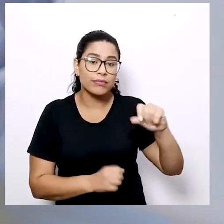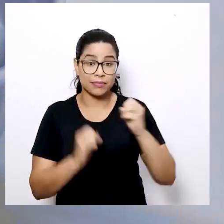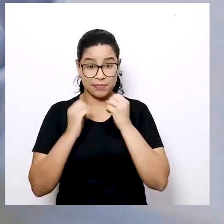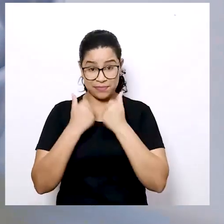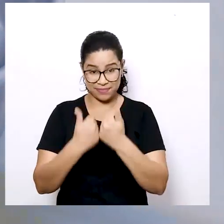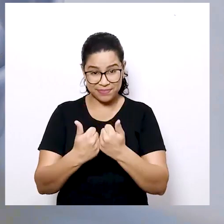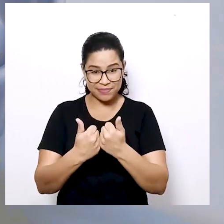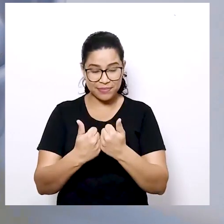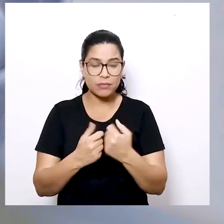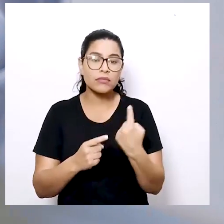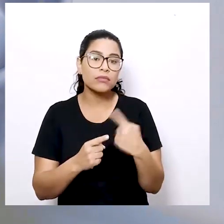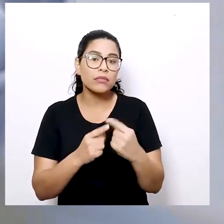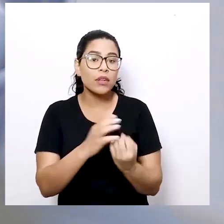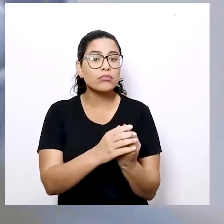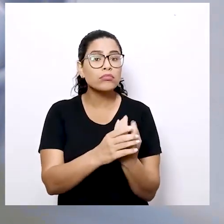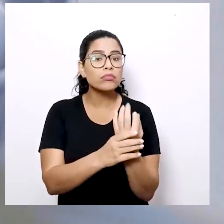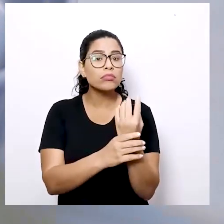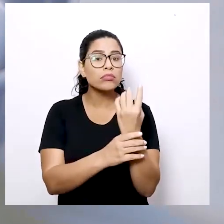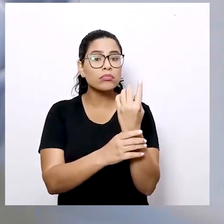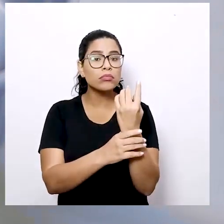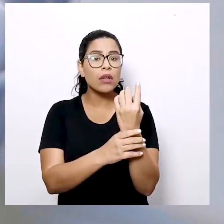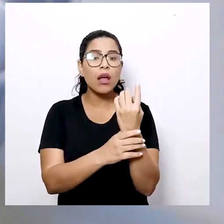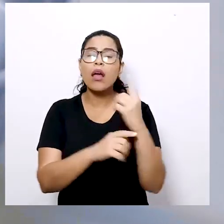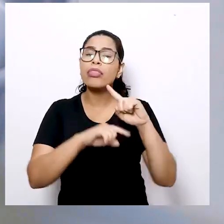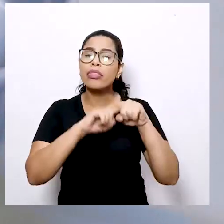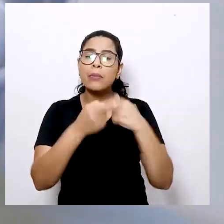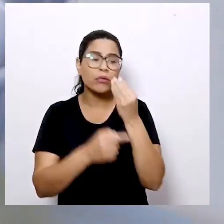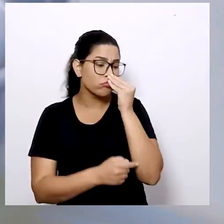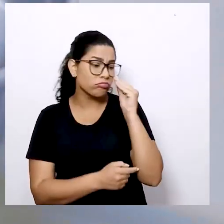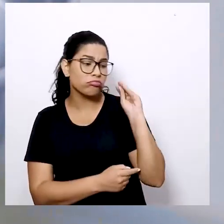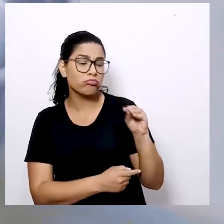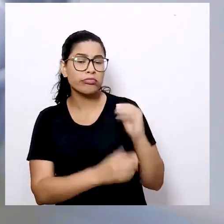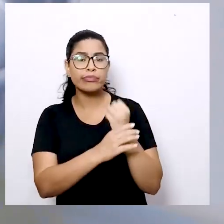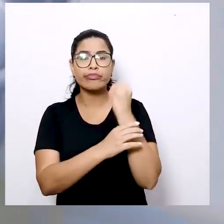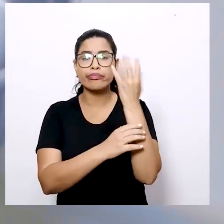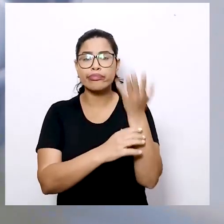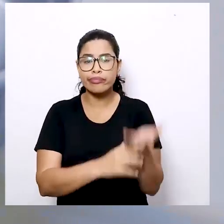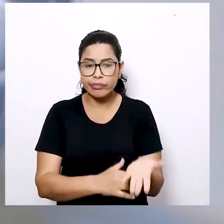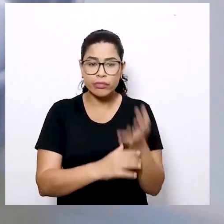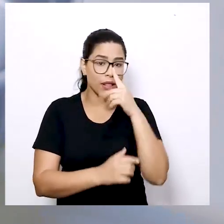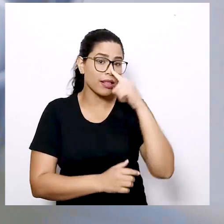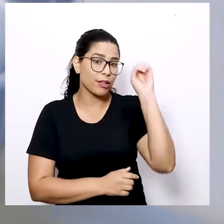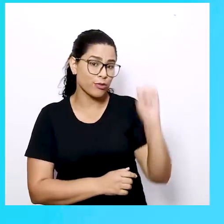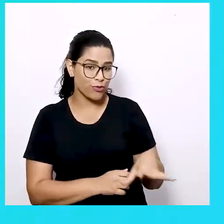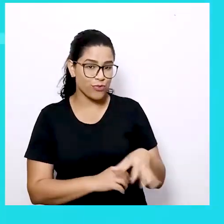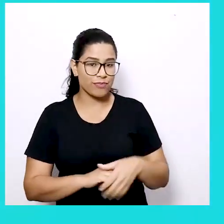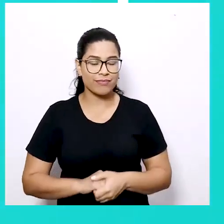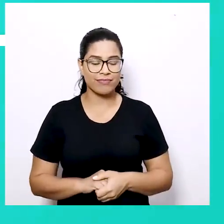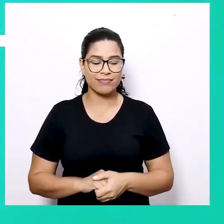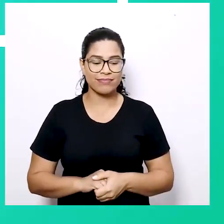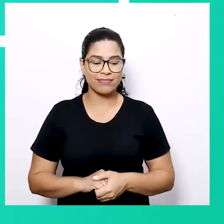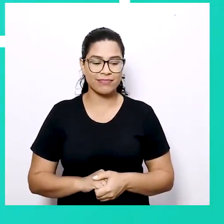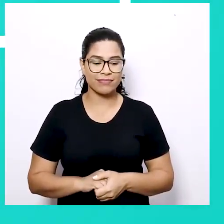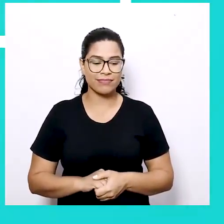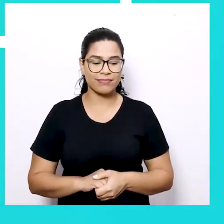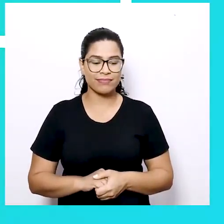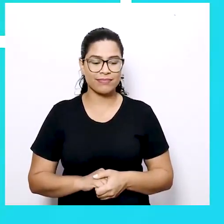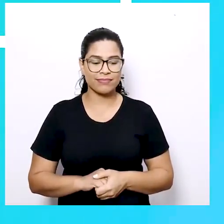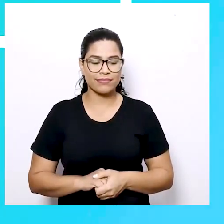plantinha, tá bom? Porque senão a plantinha nasce, aí depois ninguém mais liga para ela, ela vai pro lixo. É muito triste, né?